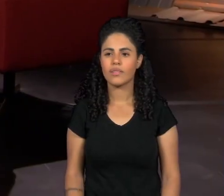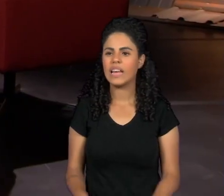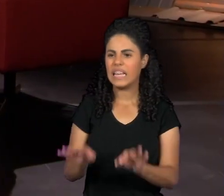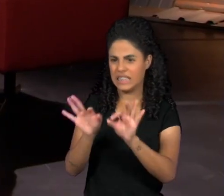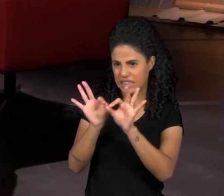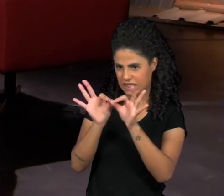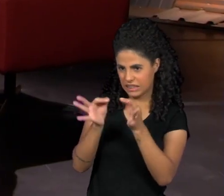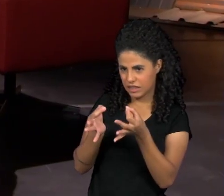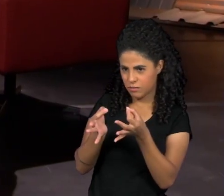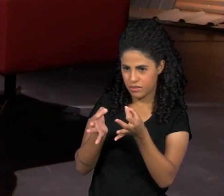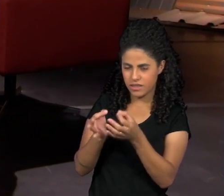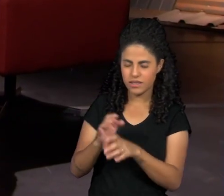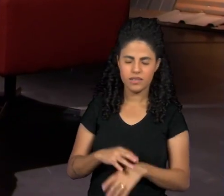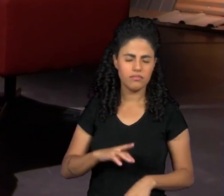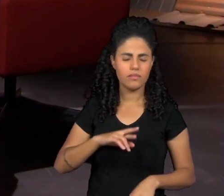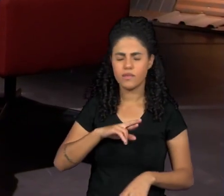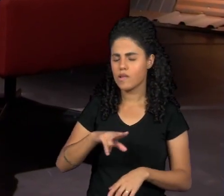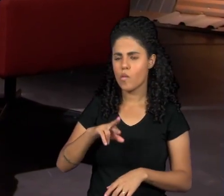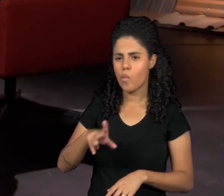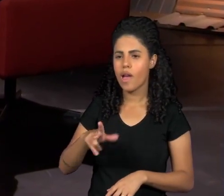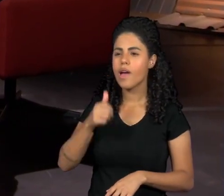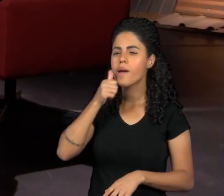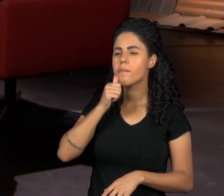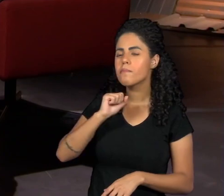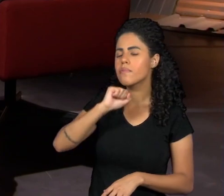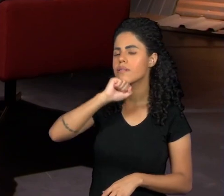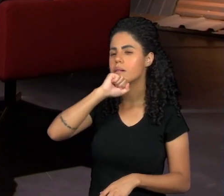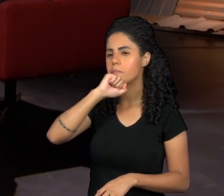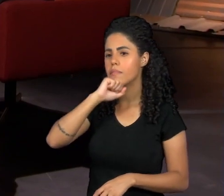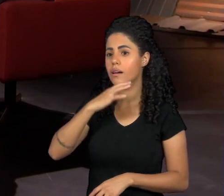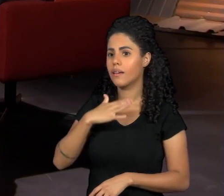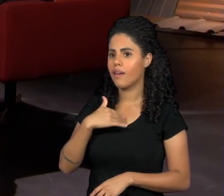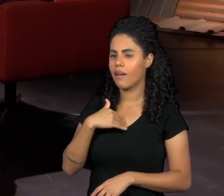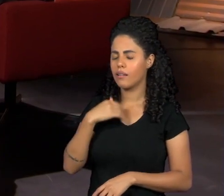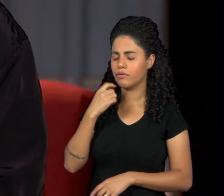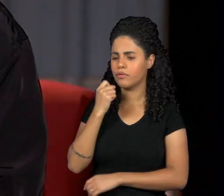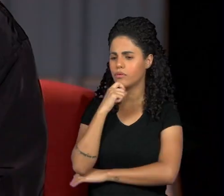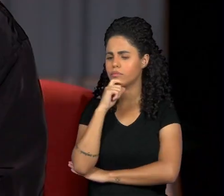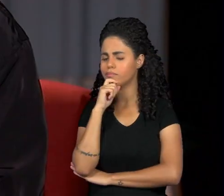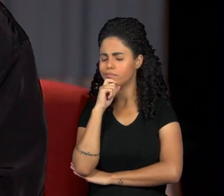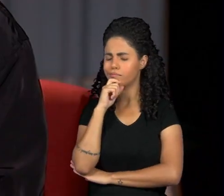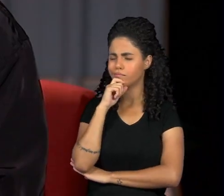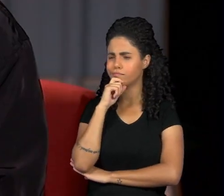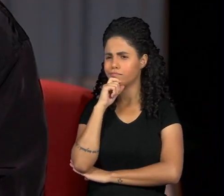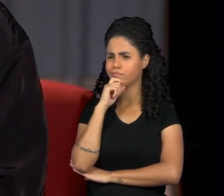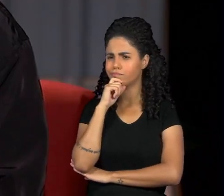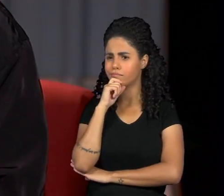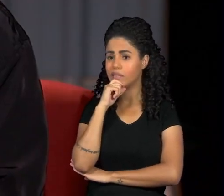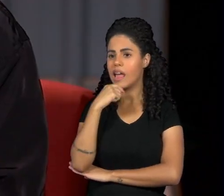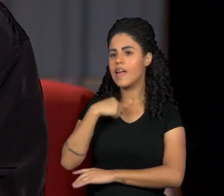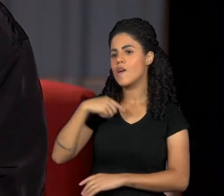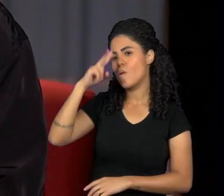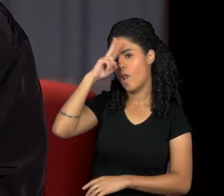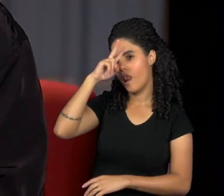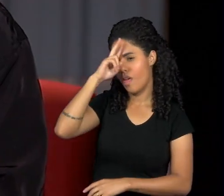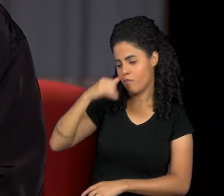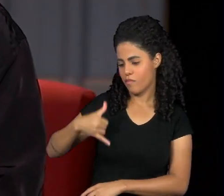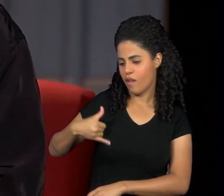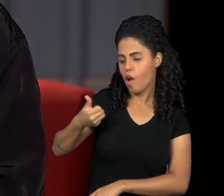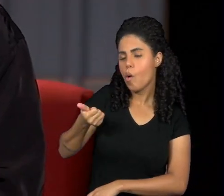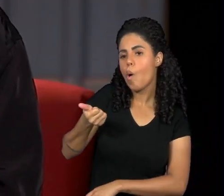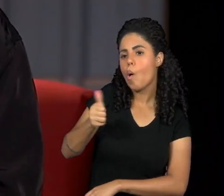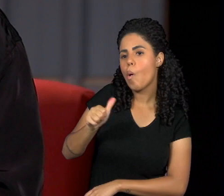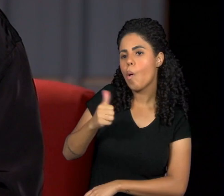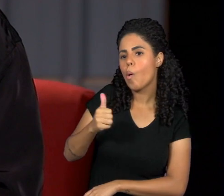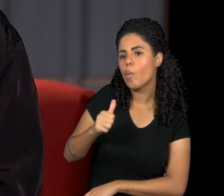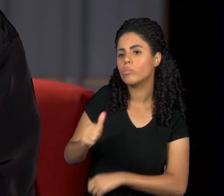Claro. né? Na mesma medida que minha mãe ela teve esse ímpeto, eu lembro que quando eu tinha 11 anos, ela e meu pai,